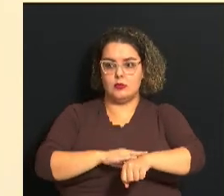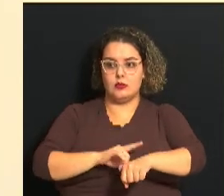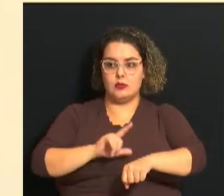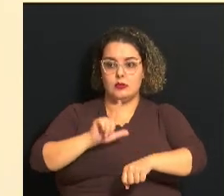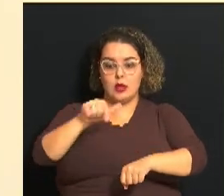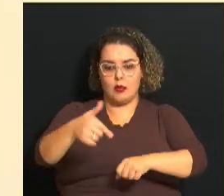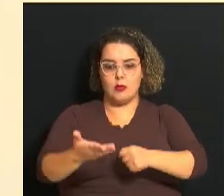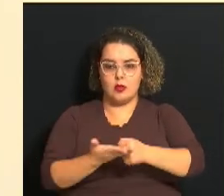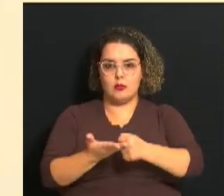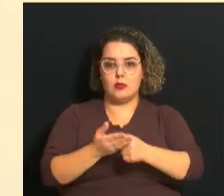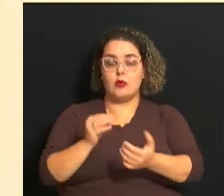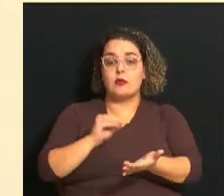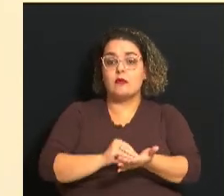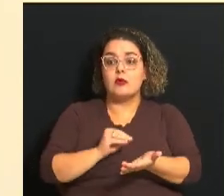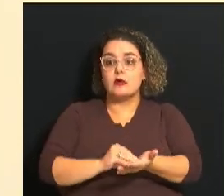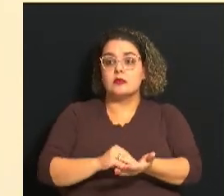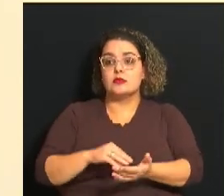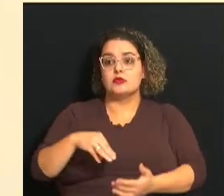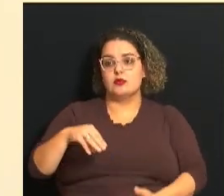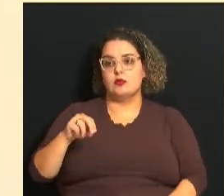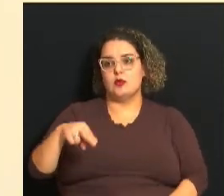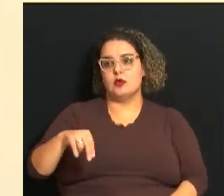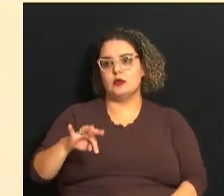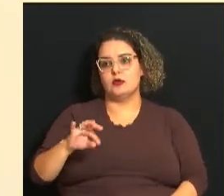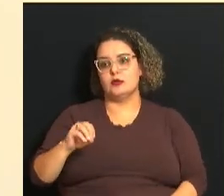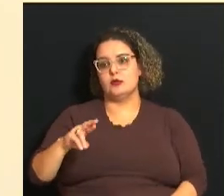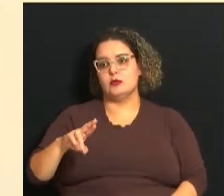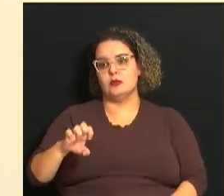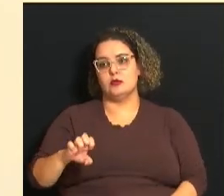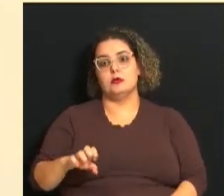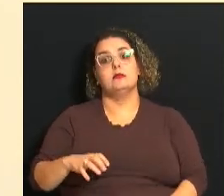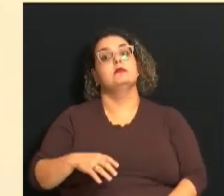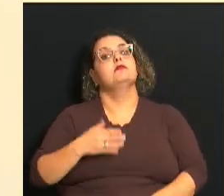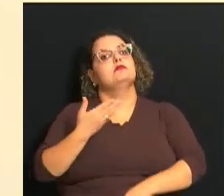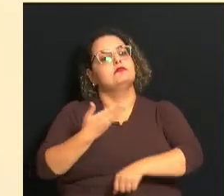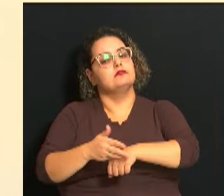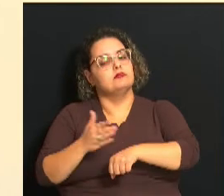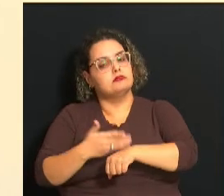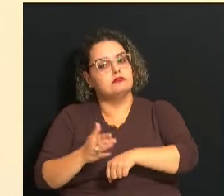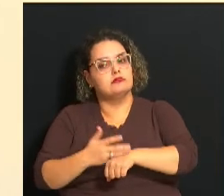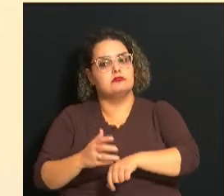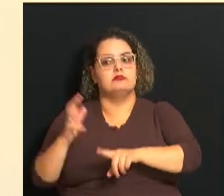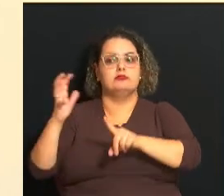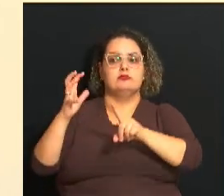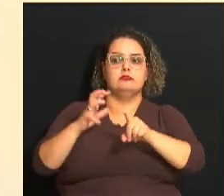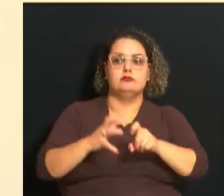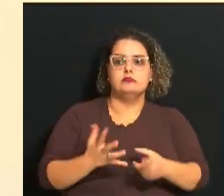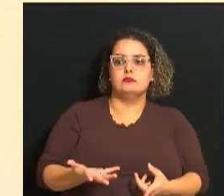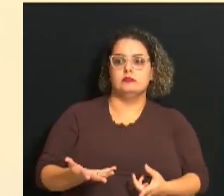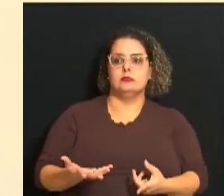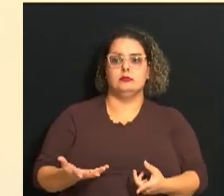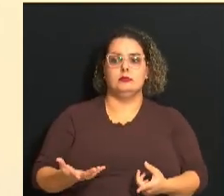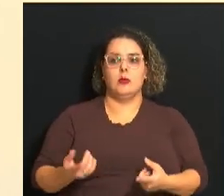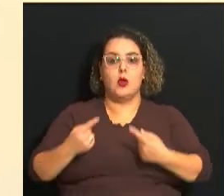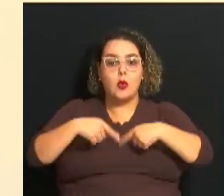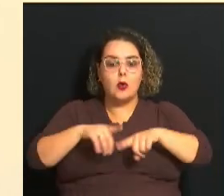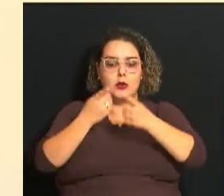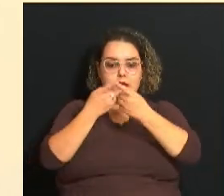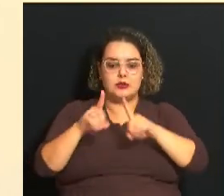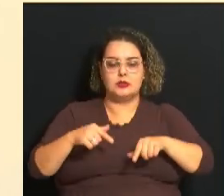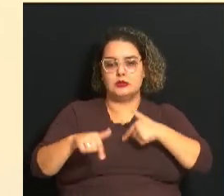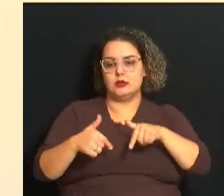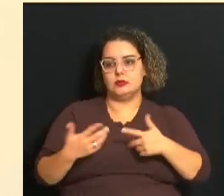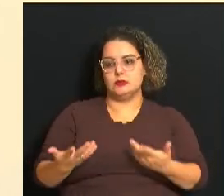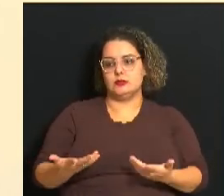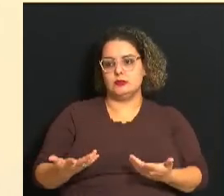por falta de monitores na escola é uma práticas e diante abusiva que constrange atenta contra a dignidade do trabalhador